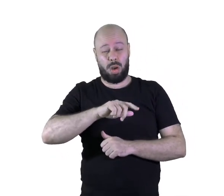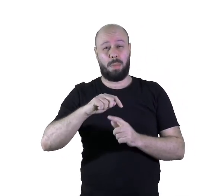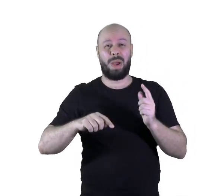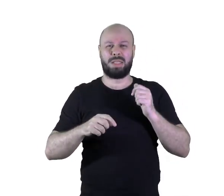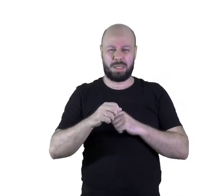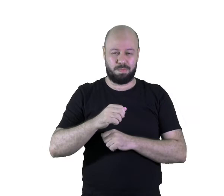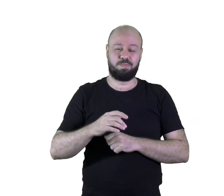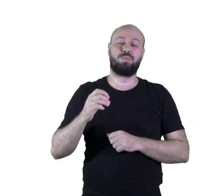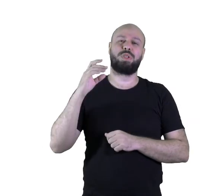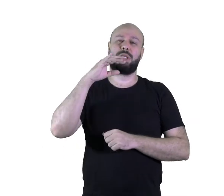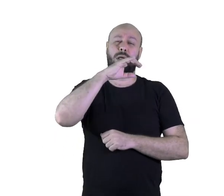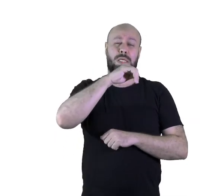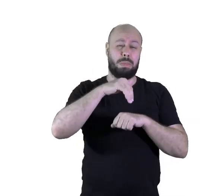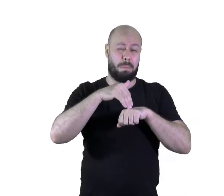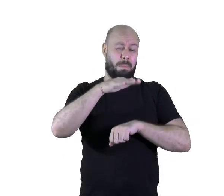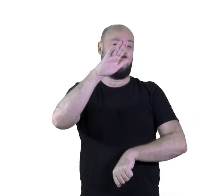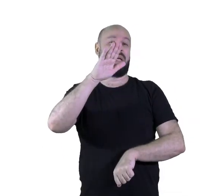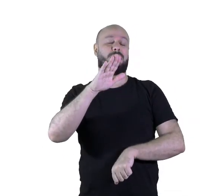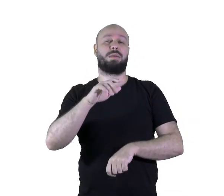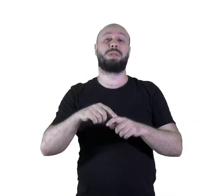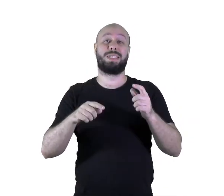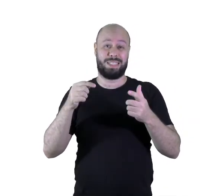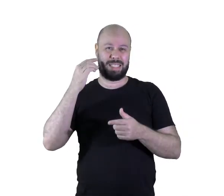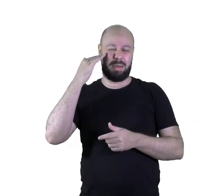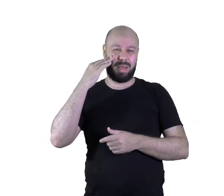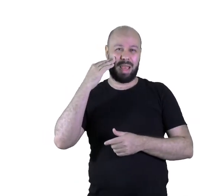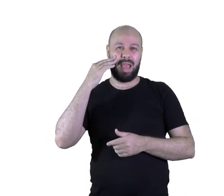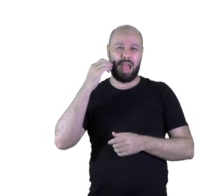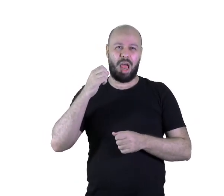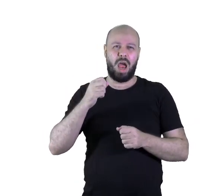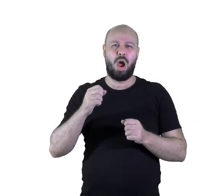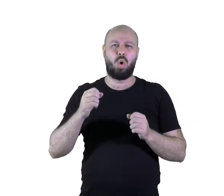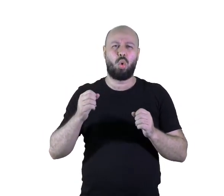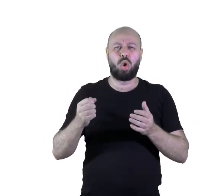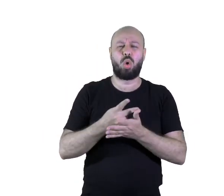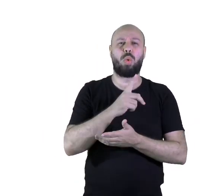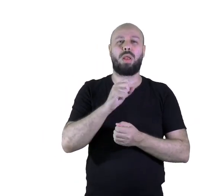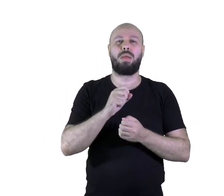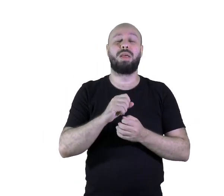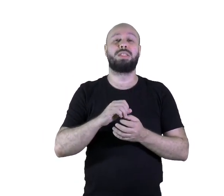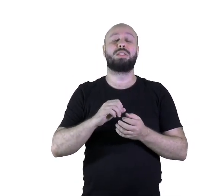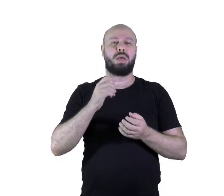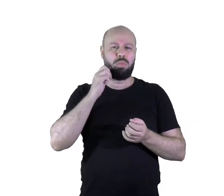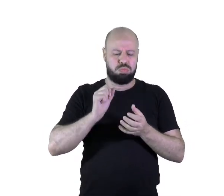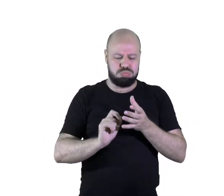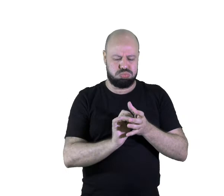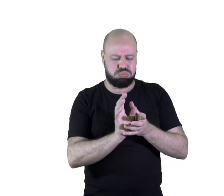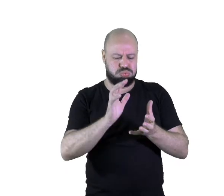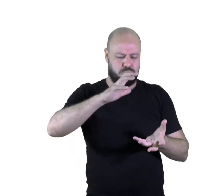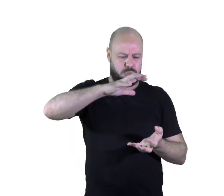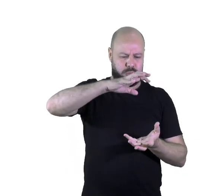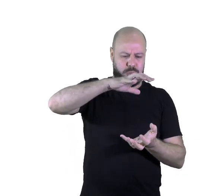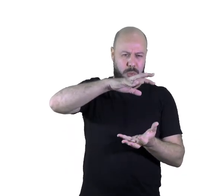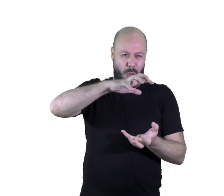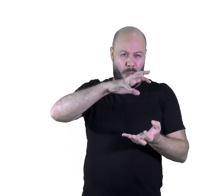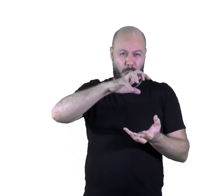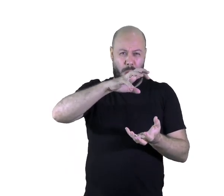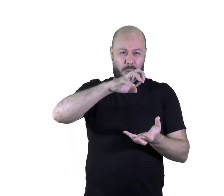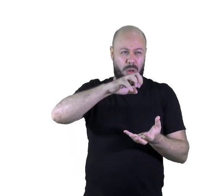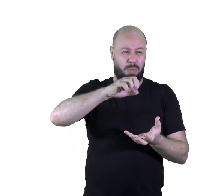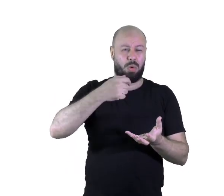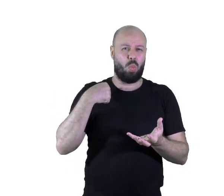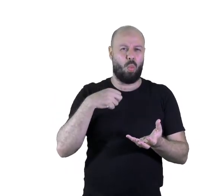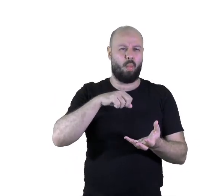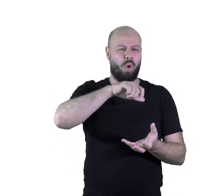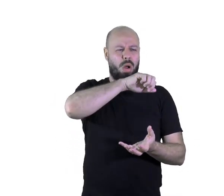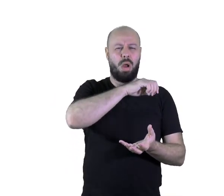porque nele aconteceu aquilo que a gente tem medo que aconteça na Terra, que é um efeito estufa. Os gases prendem a temperatura do Sol